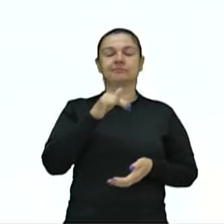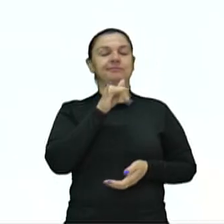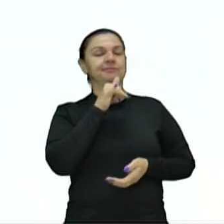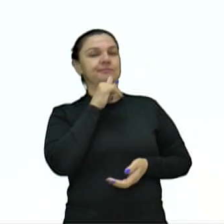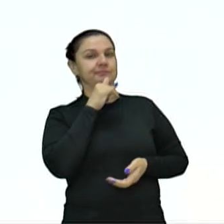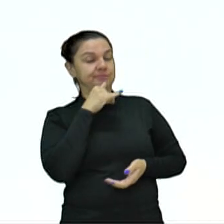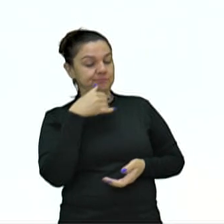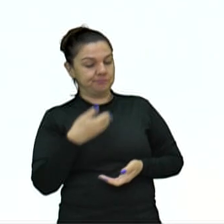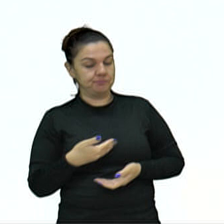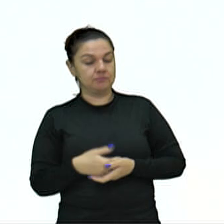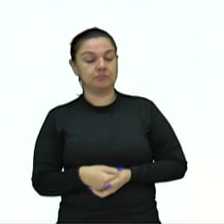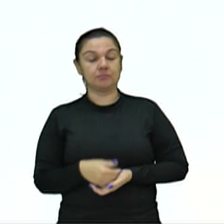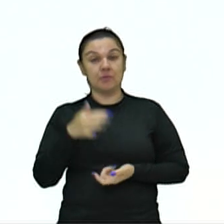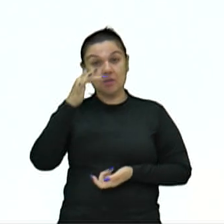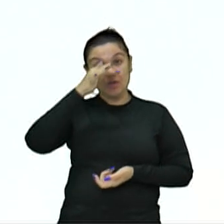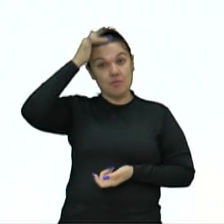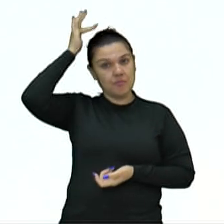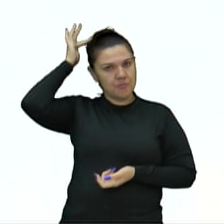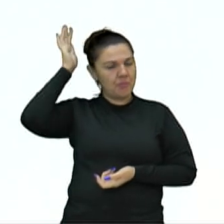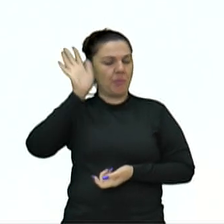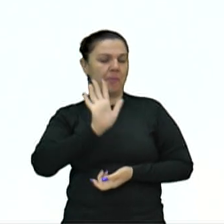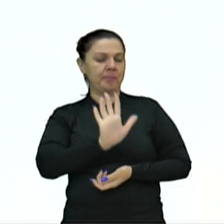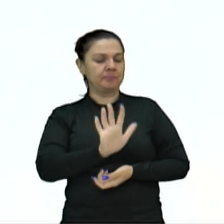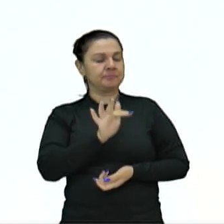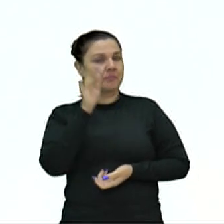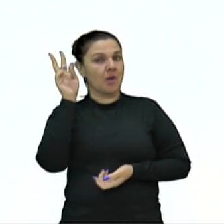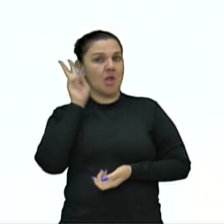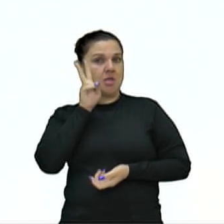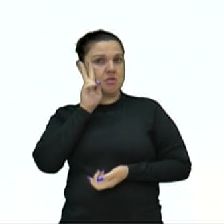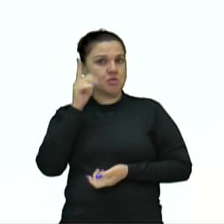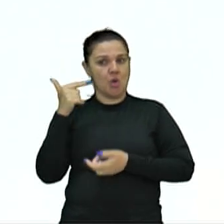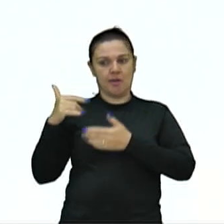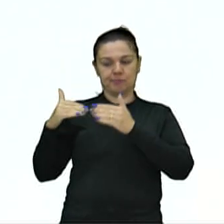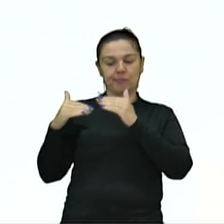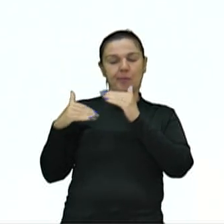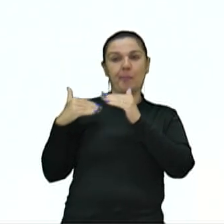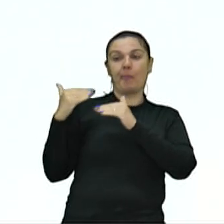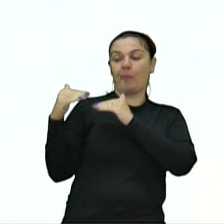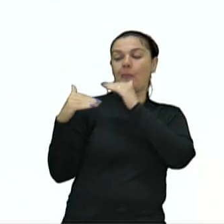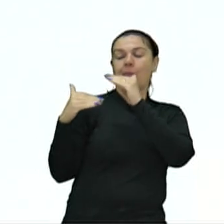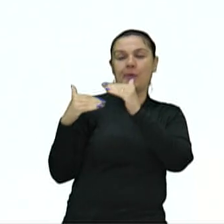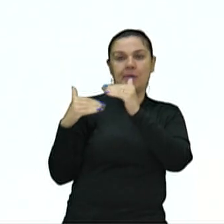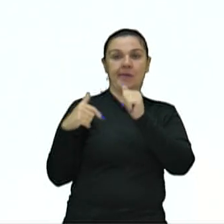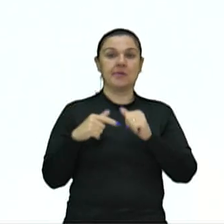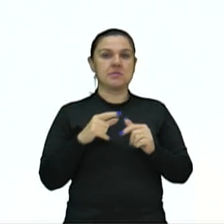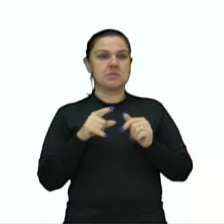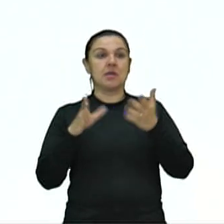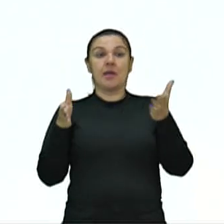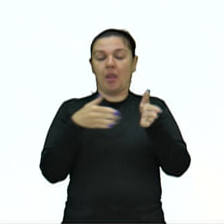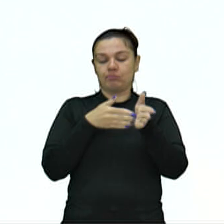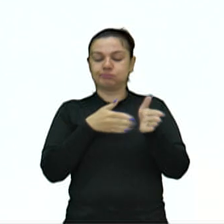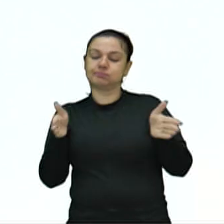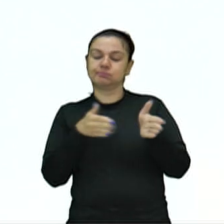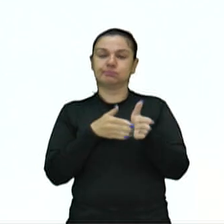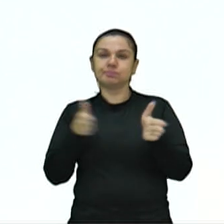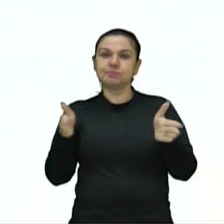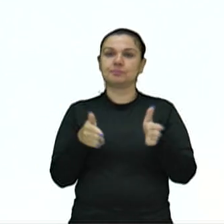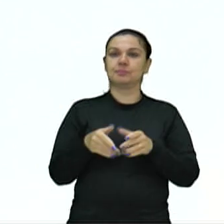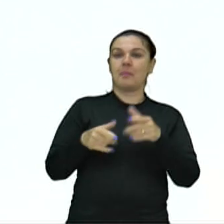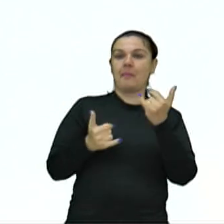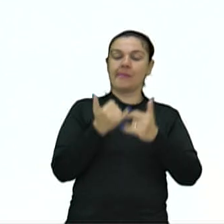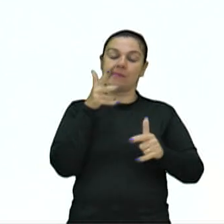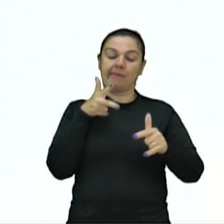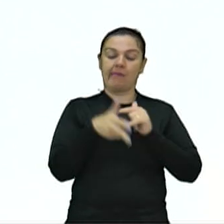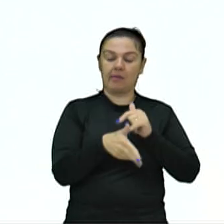para Michel Foucault, a história não apresenta progresso, é descontínua. Essa é uma característica importante do estruturalismo.